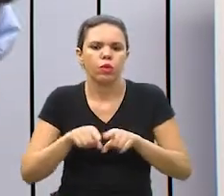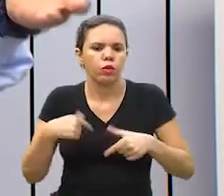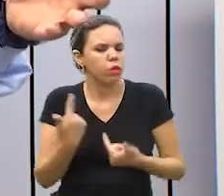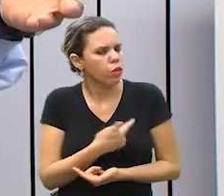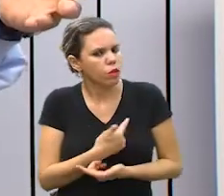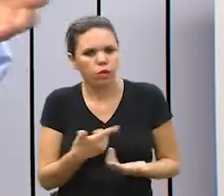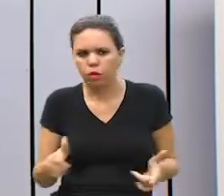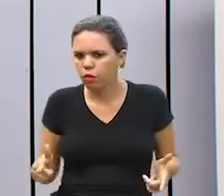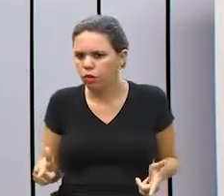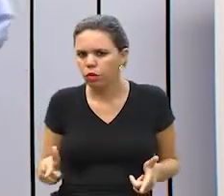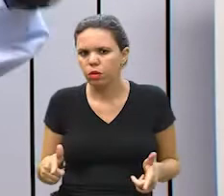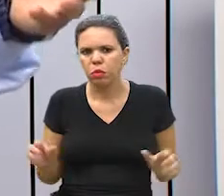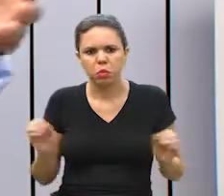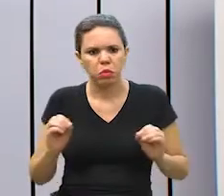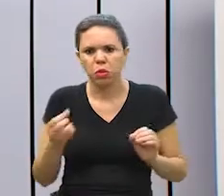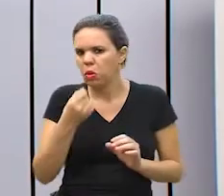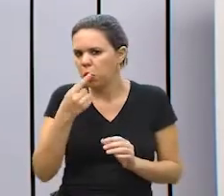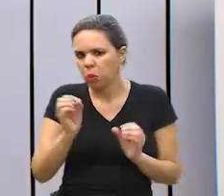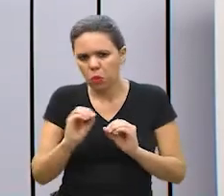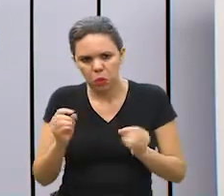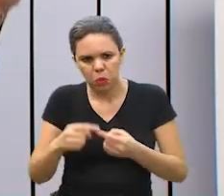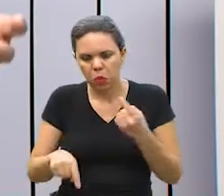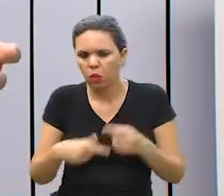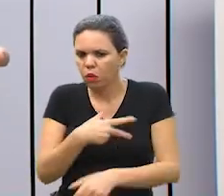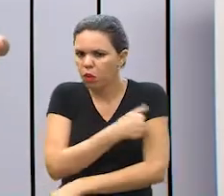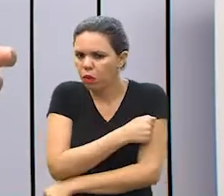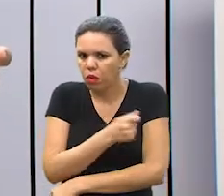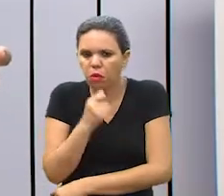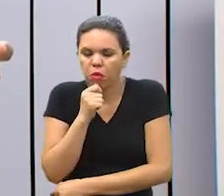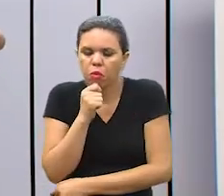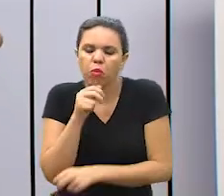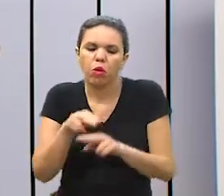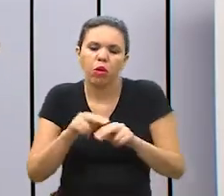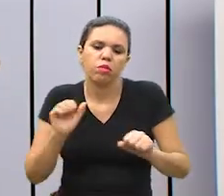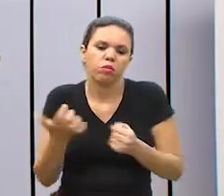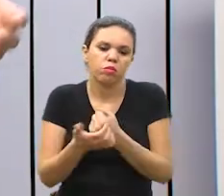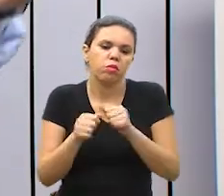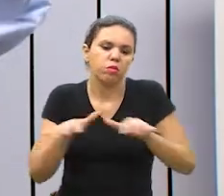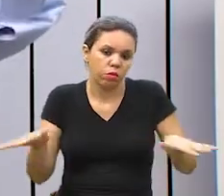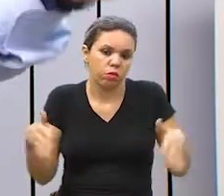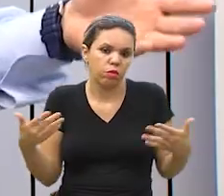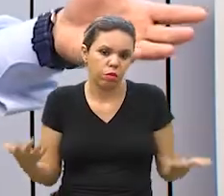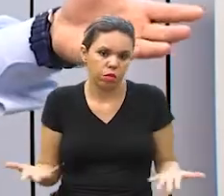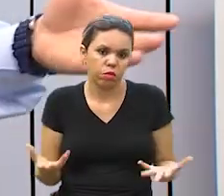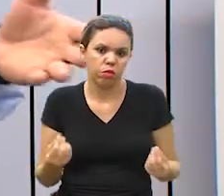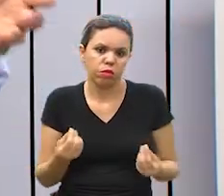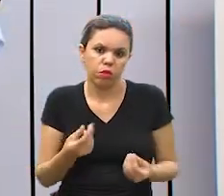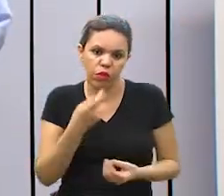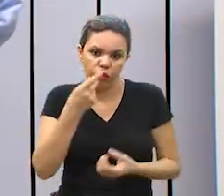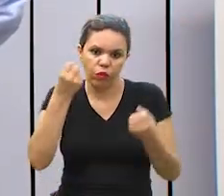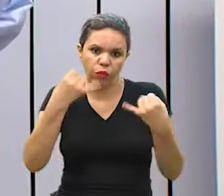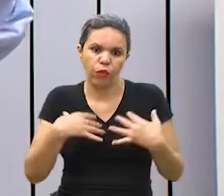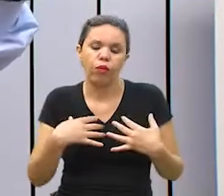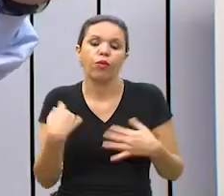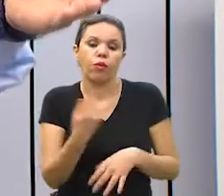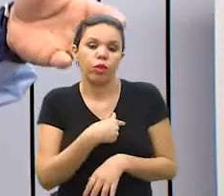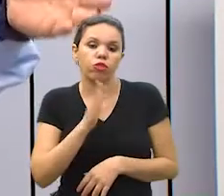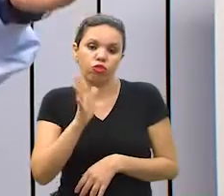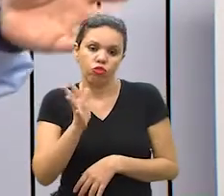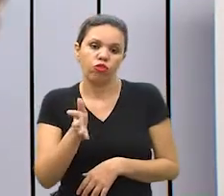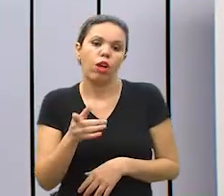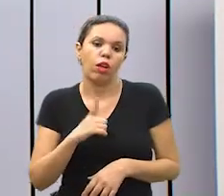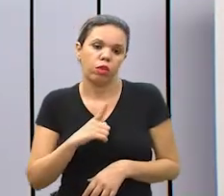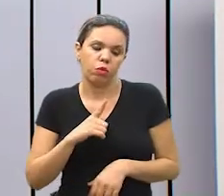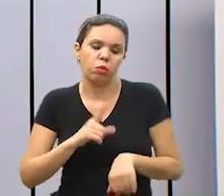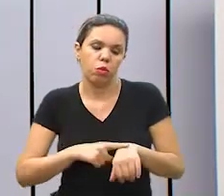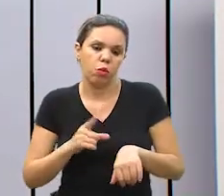gente não tinha nenhuma medicação e nem a vacina para essa pandemia, que muito bem dito, né, a gente já deveria estar